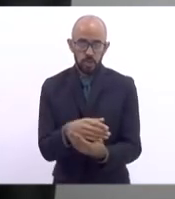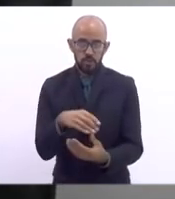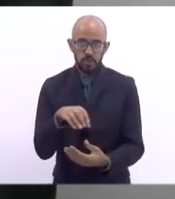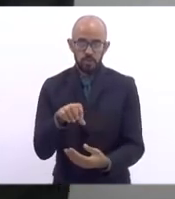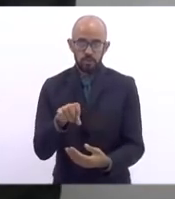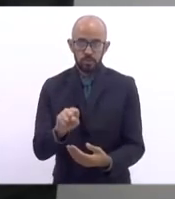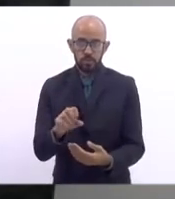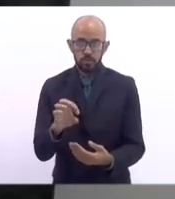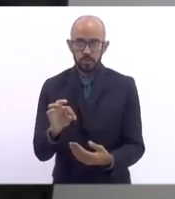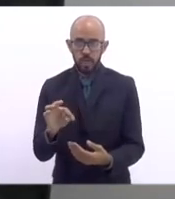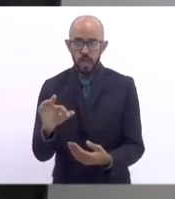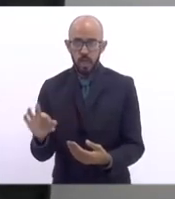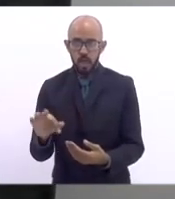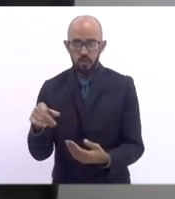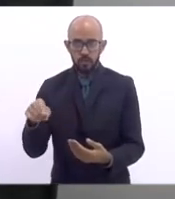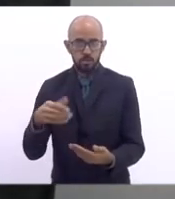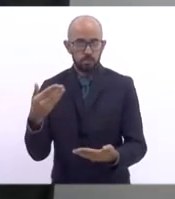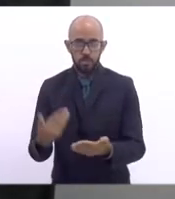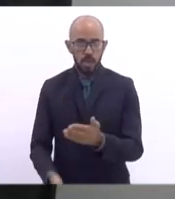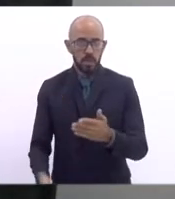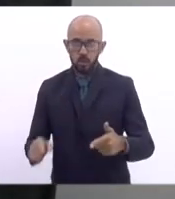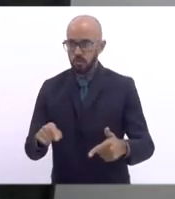perdeu o objeto